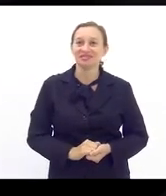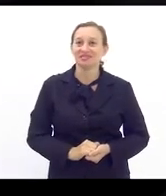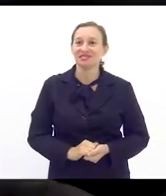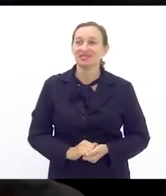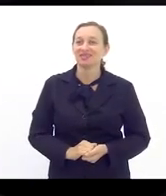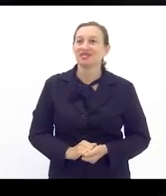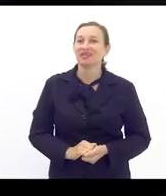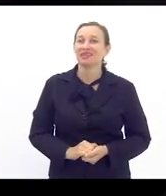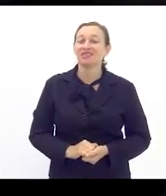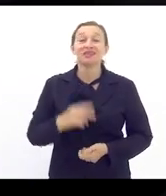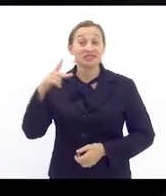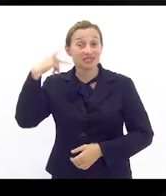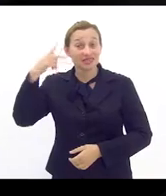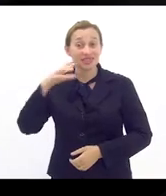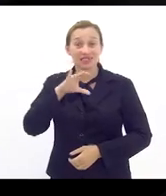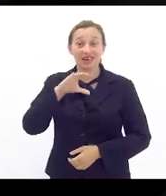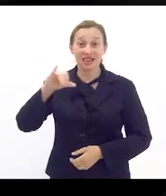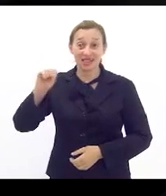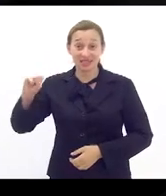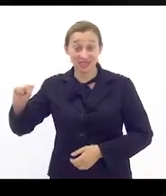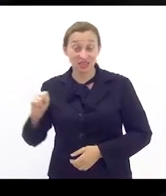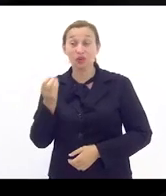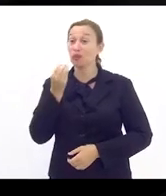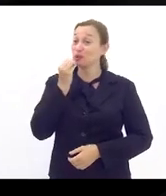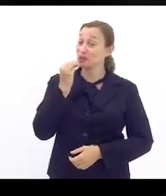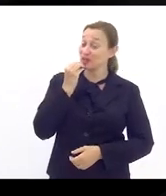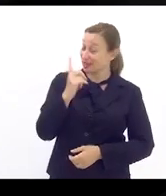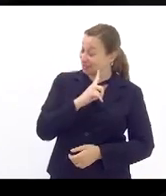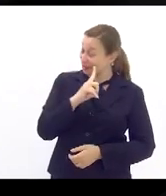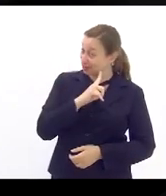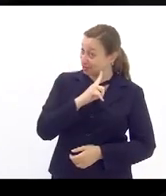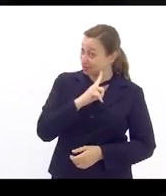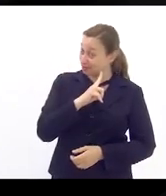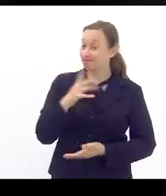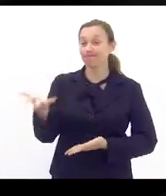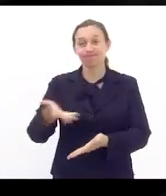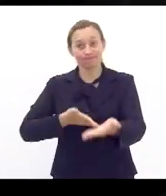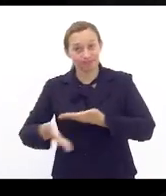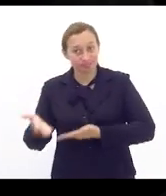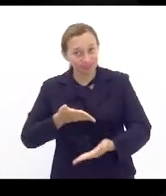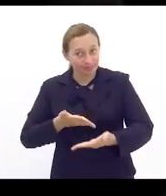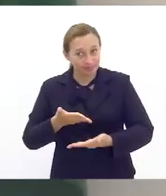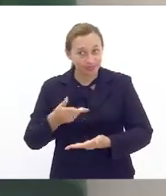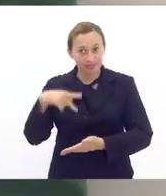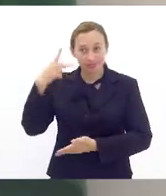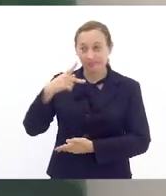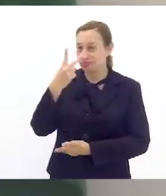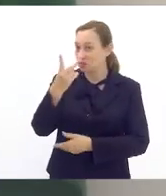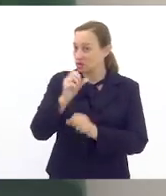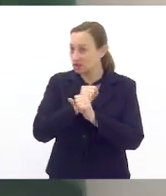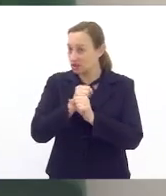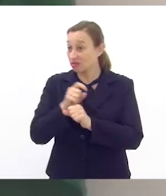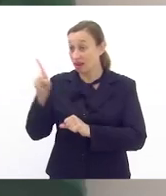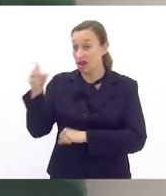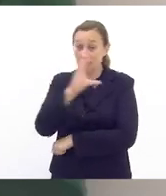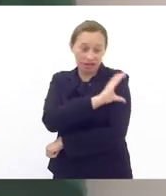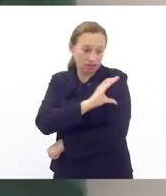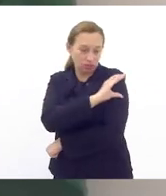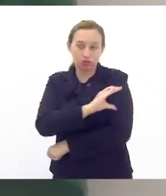Vereador Cassiano Tavares eu tive a oportunidade de compartilhar o Parlamento com ele por dois anos lá em